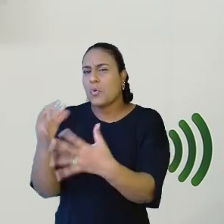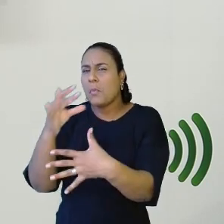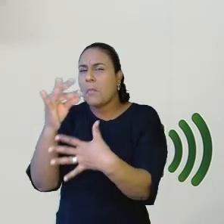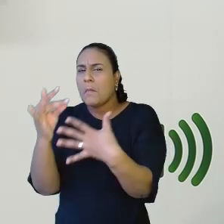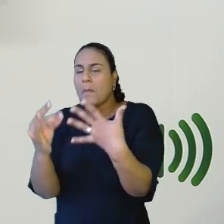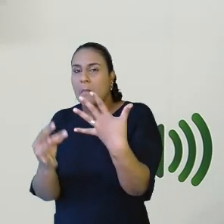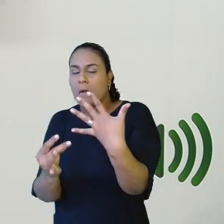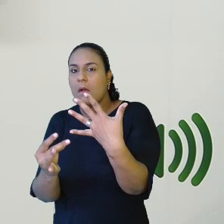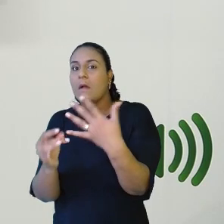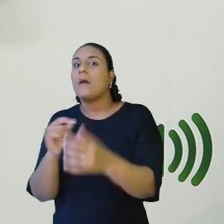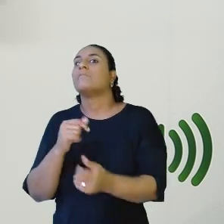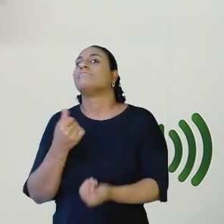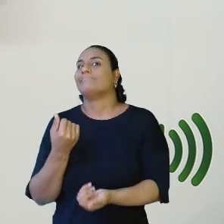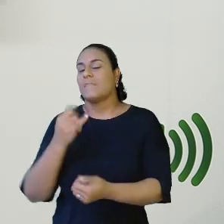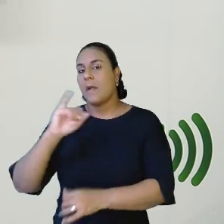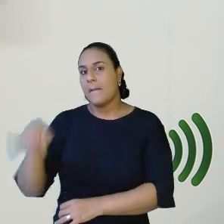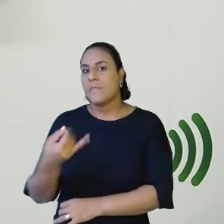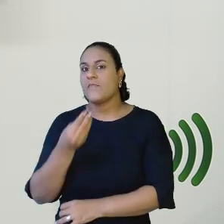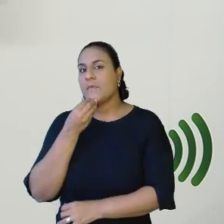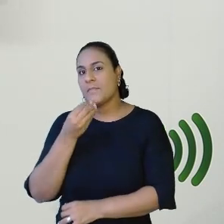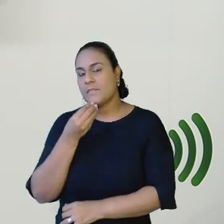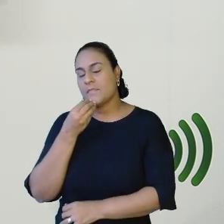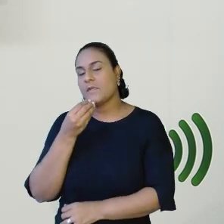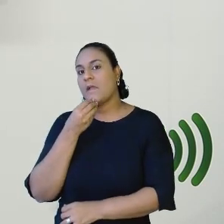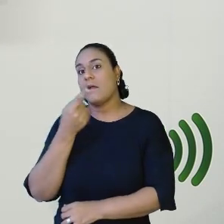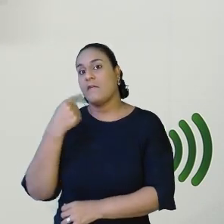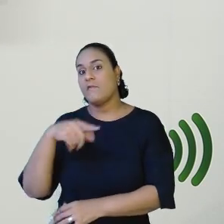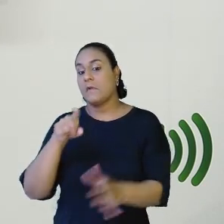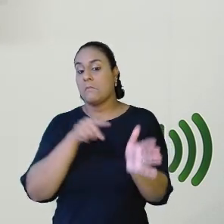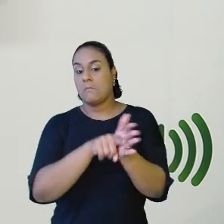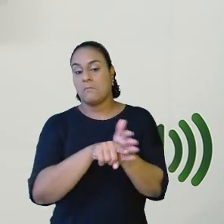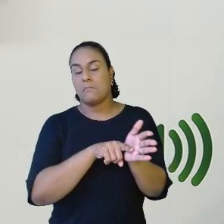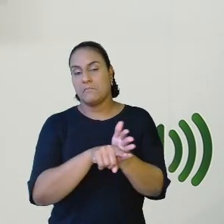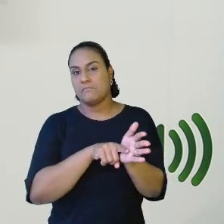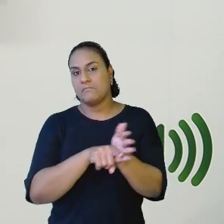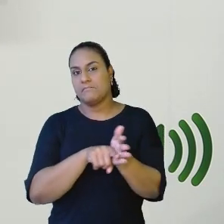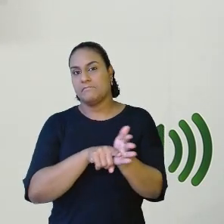compreendeu, aproveita a oportunidade e vai pesquisar aí o que significa.